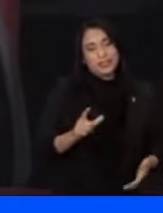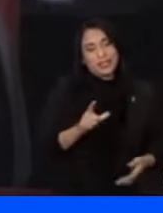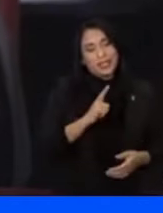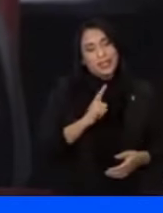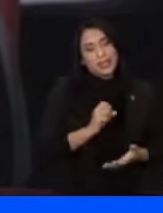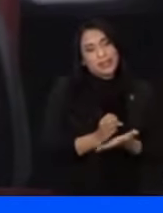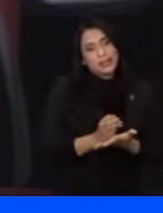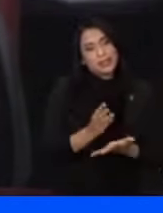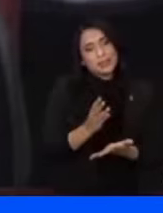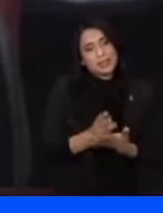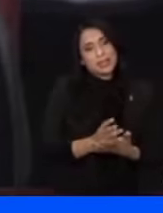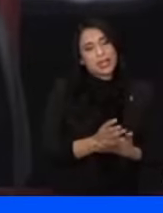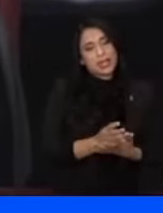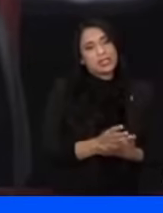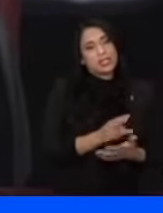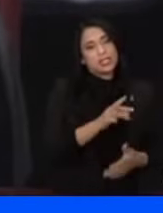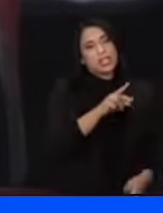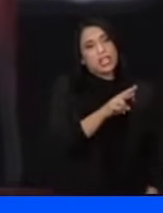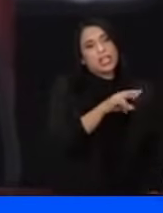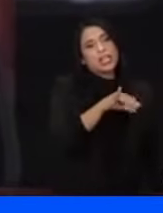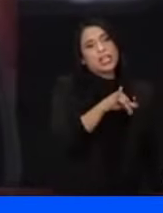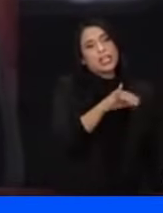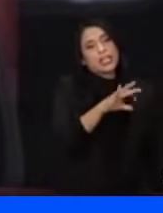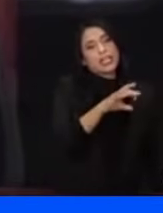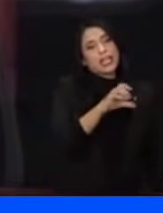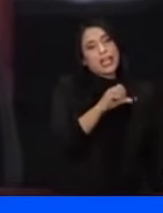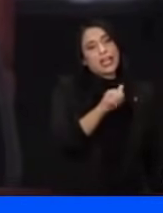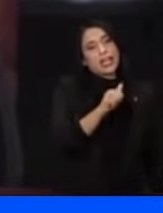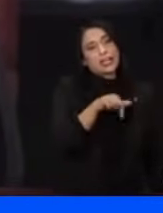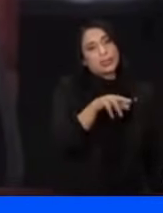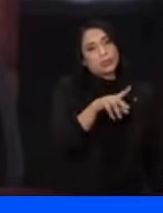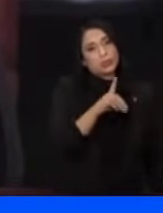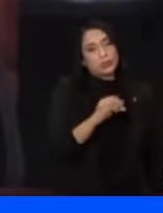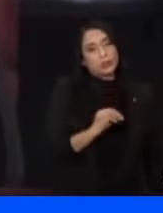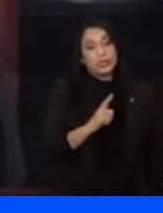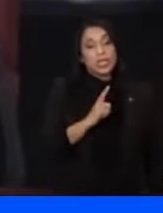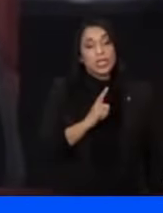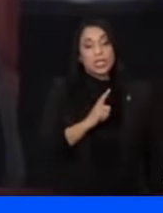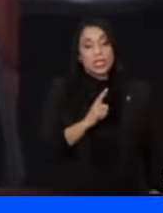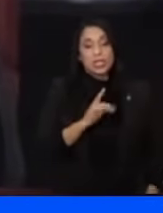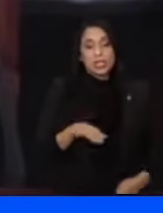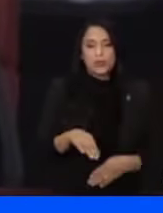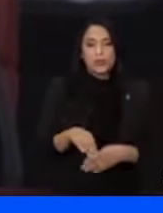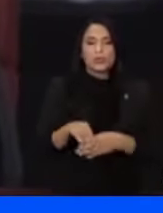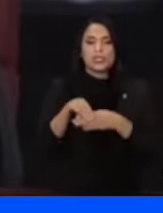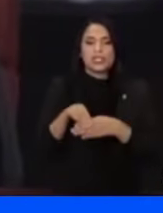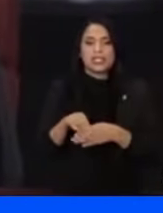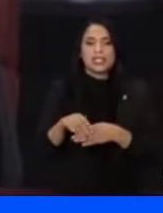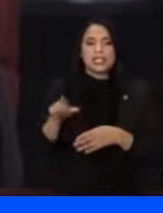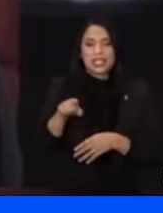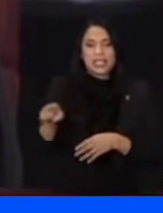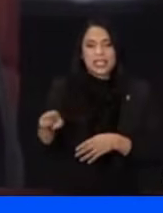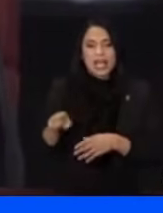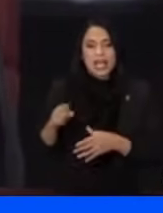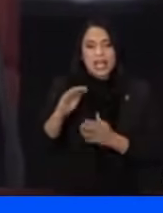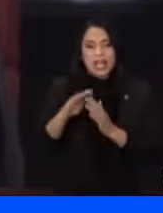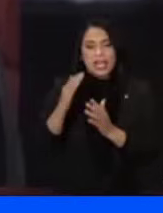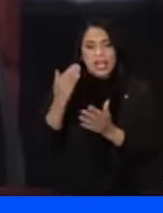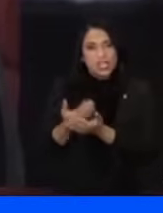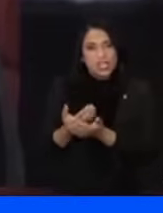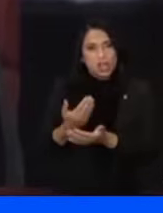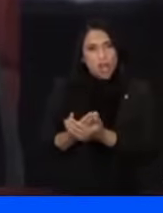As mensagens de Ricardo Cavalieri de Medeiros: nossos líderes formados naquela escola de prostitutas,